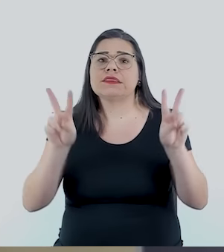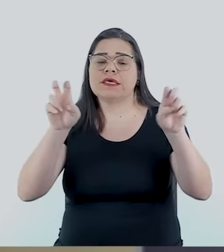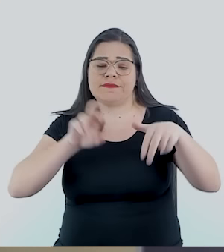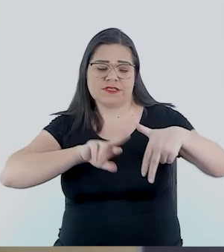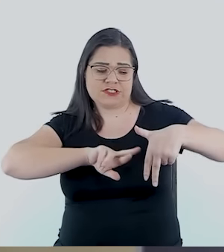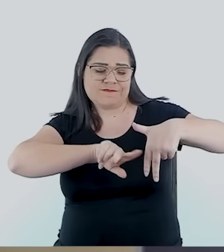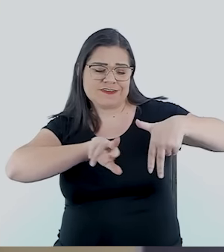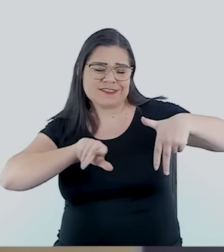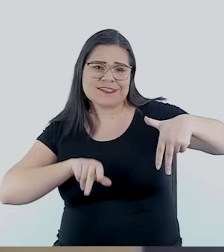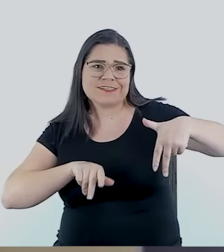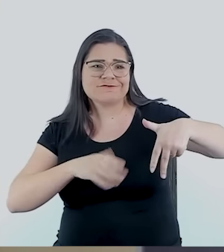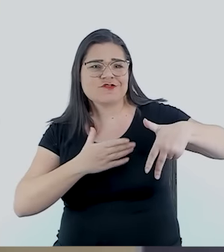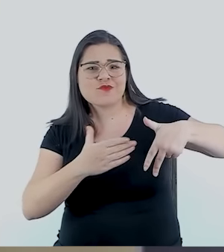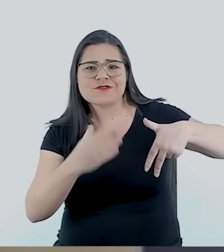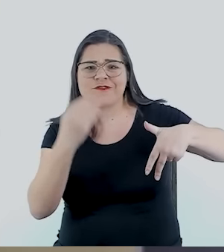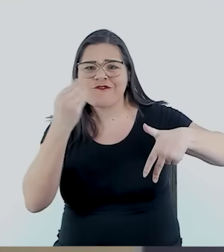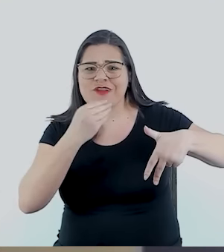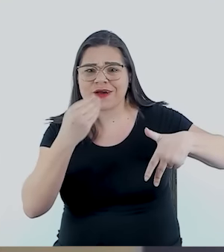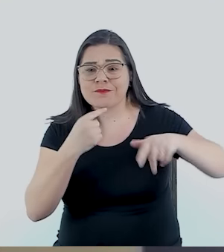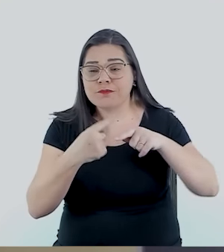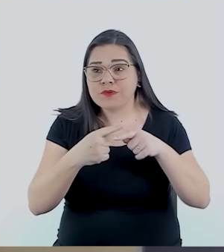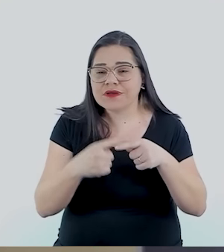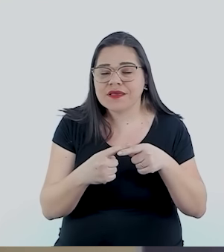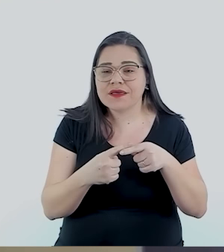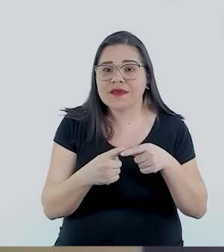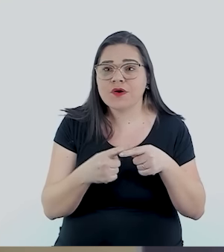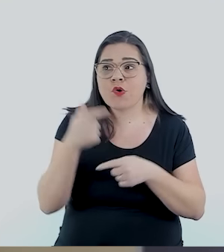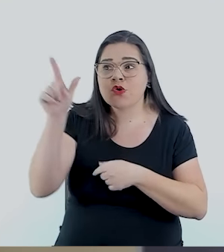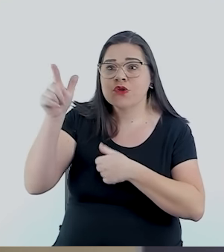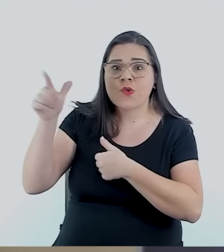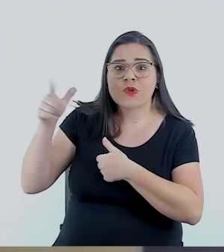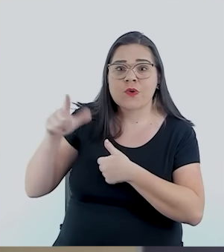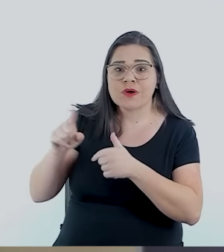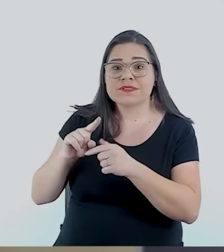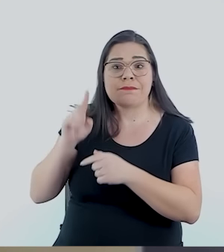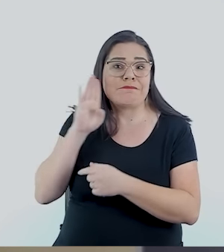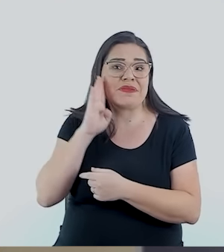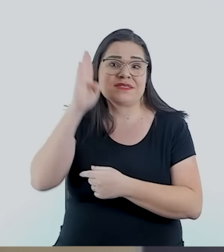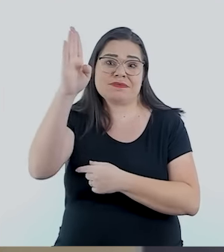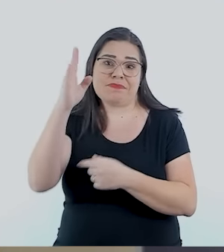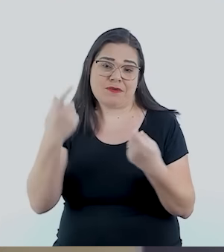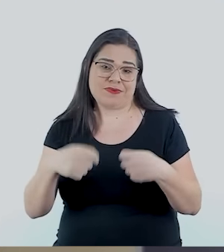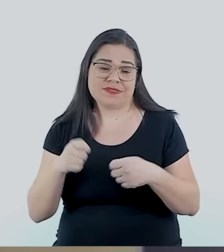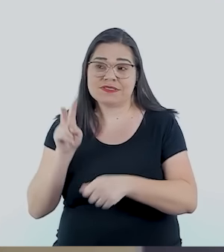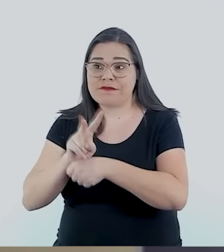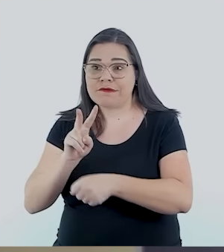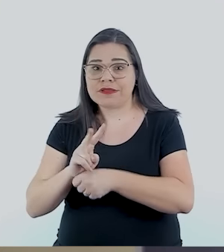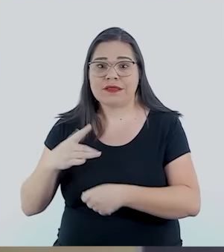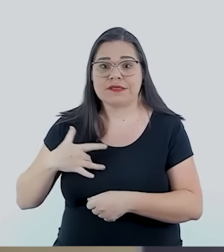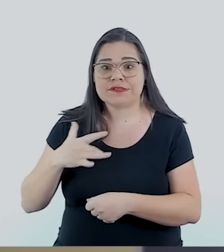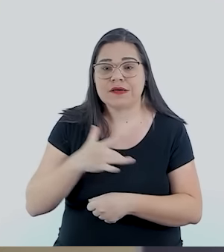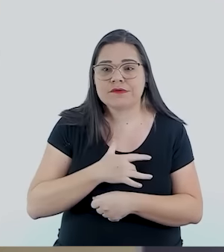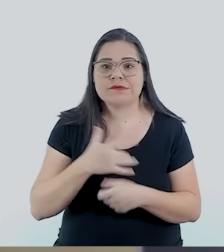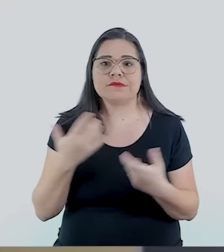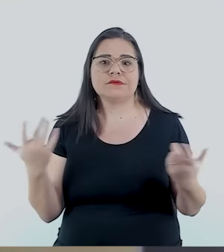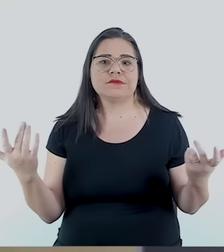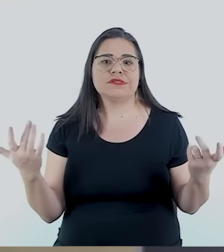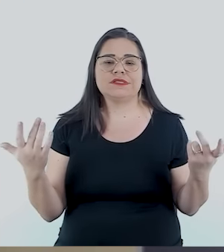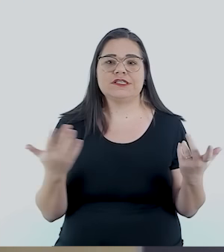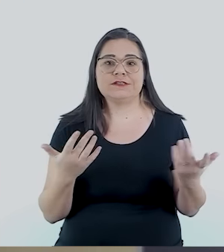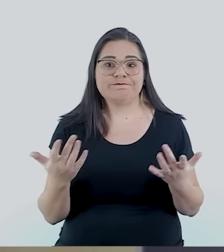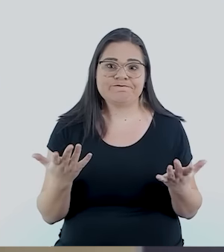foi perdendo força né porque um monte de coisas eh passou na frente né porque precisava ou porque faltava uma desculpa